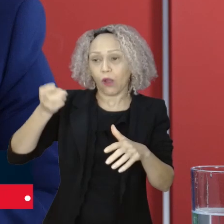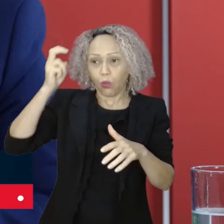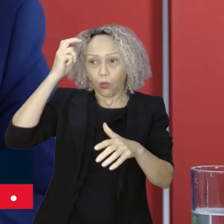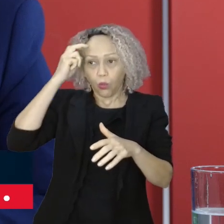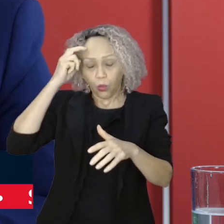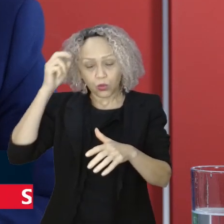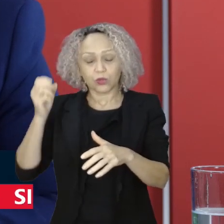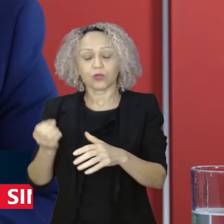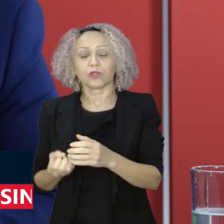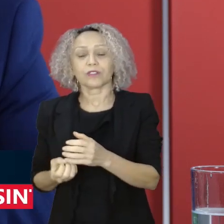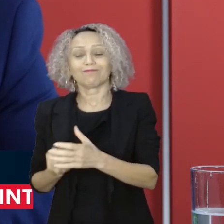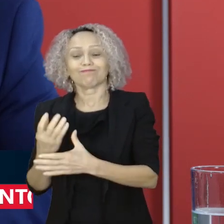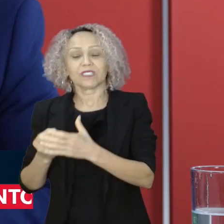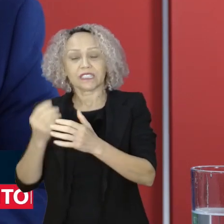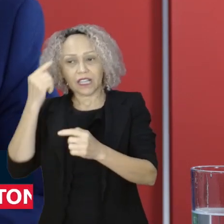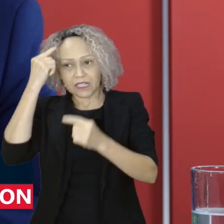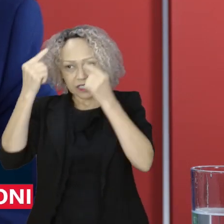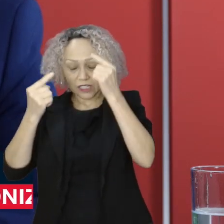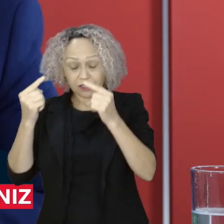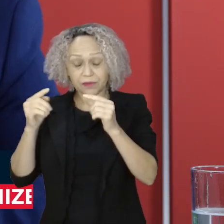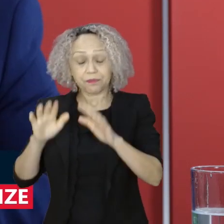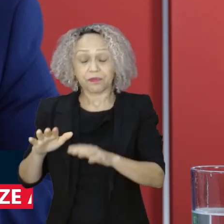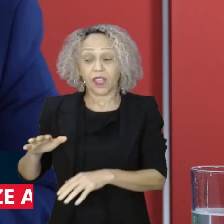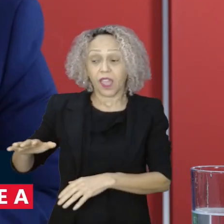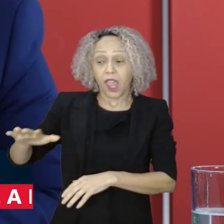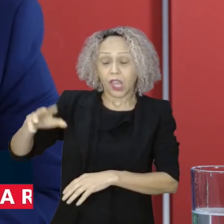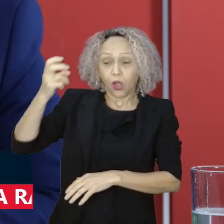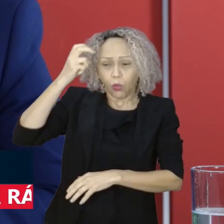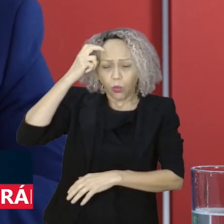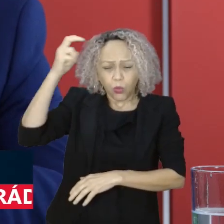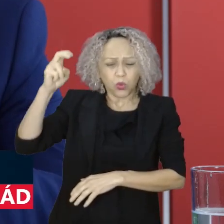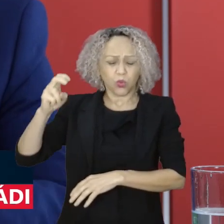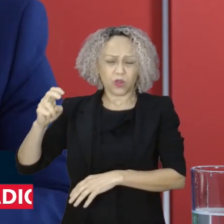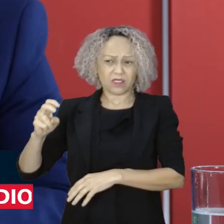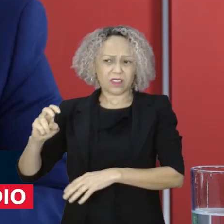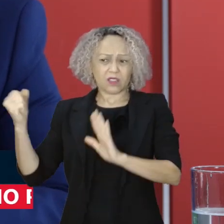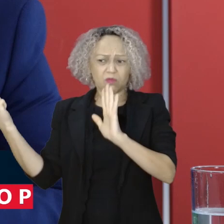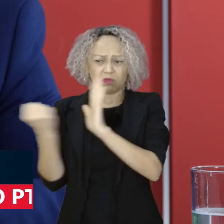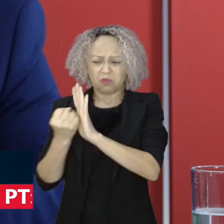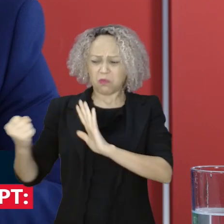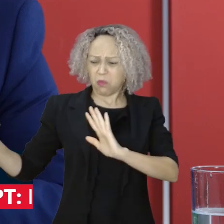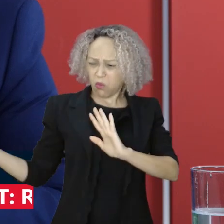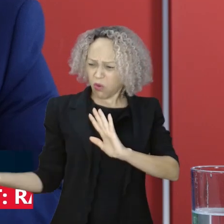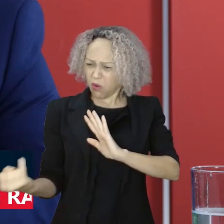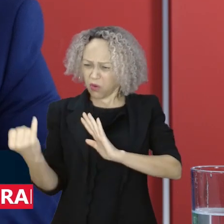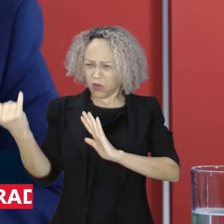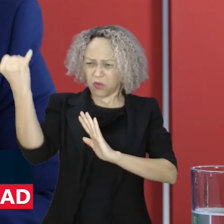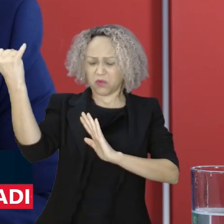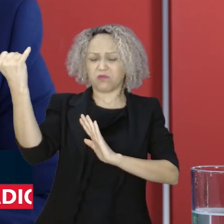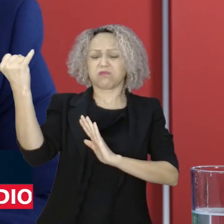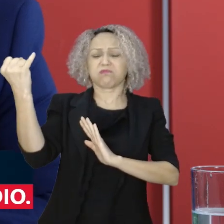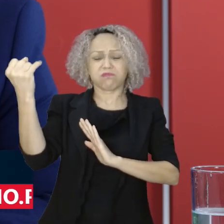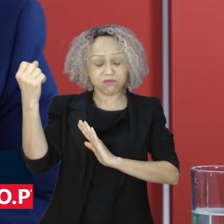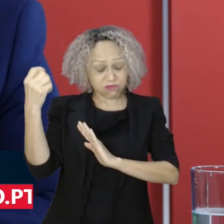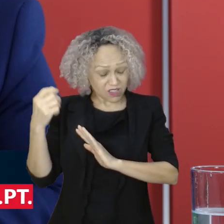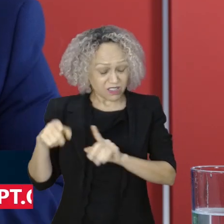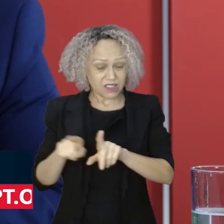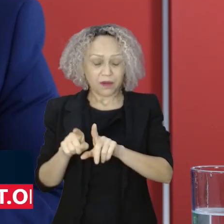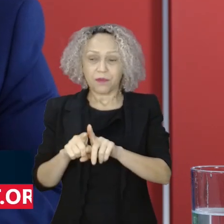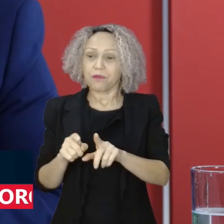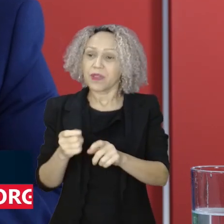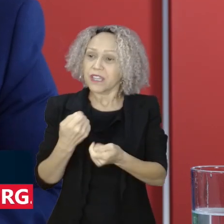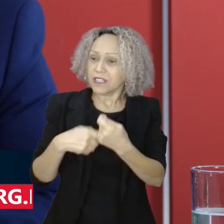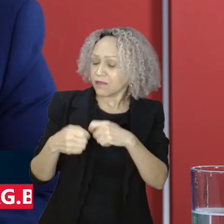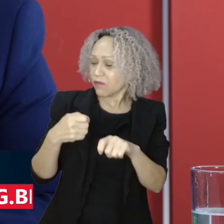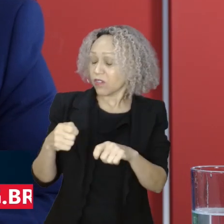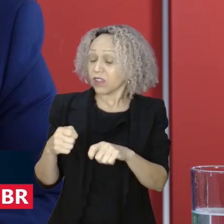uma política que tem essa dimensão simbólica e econômica que tem a cultura, né, que garante um direito